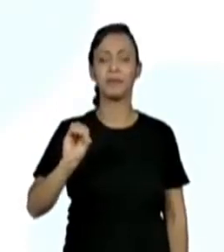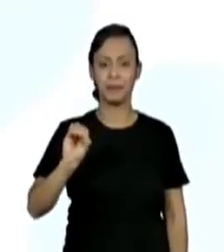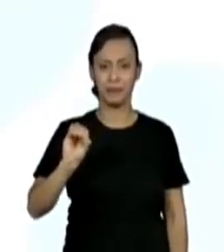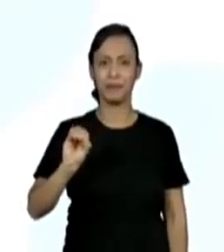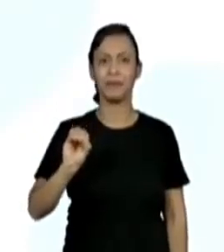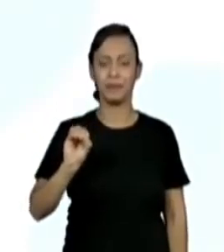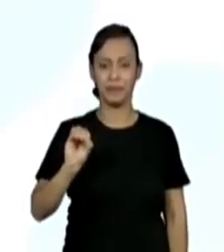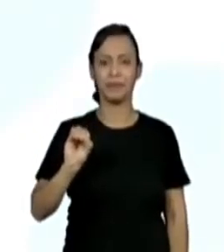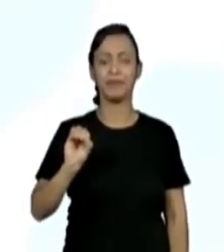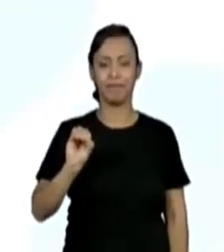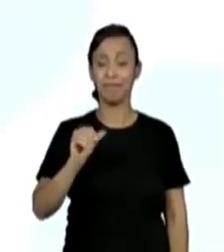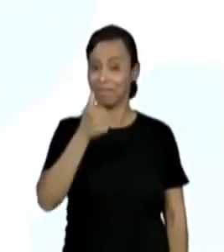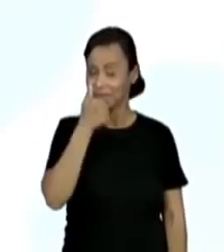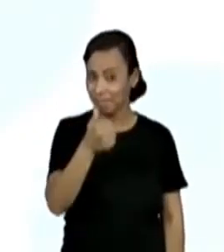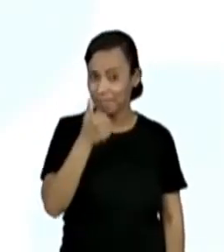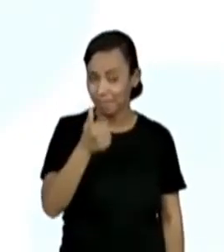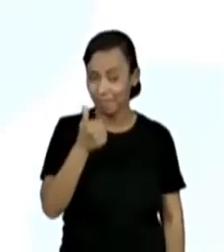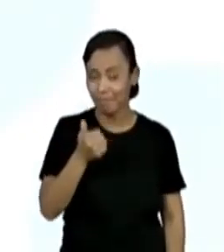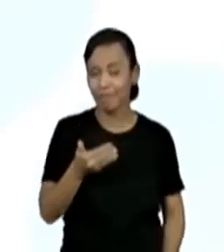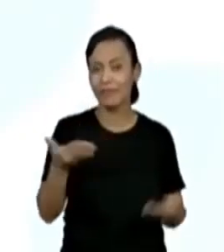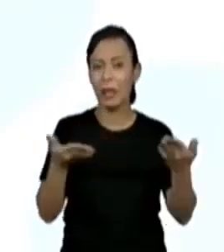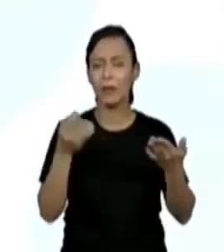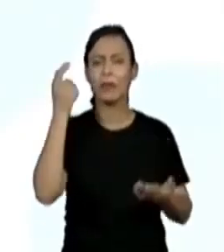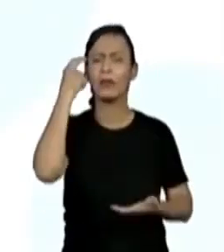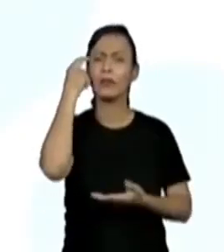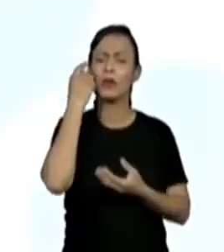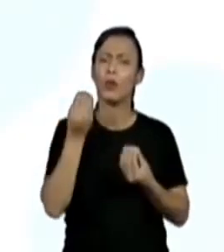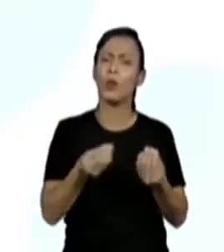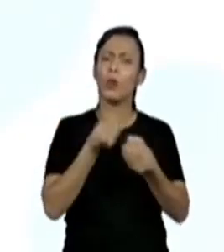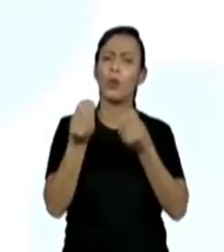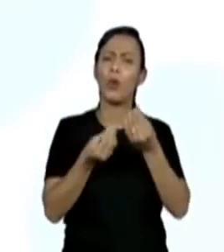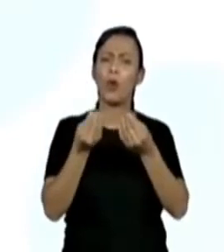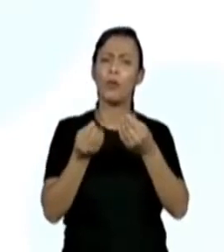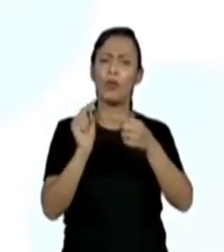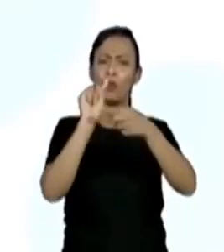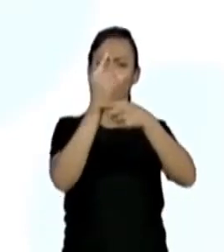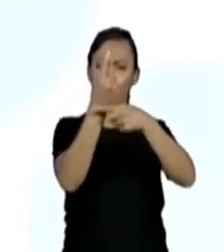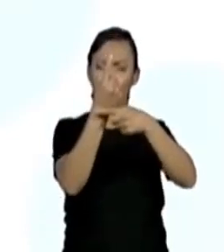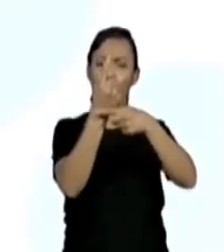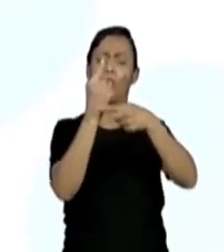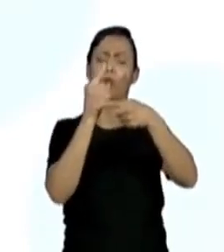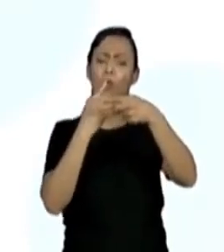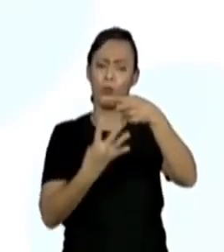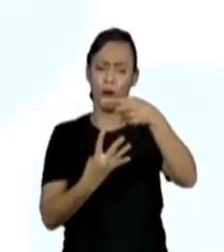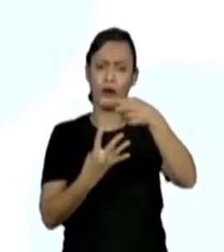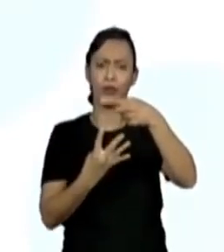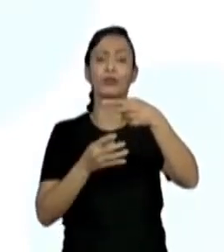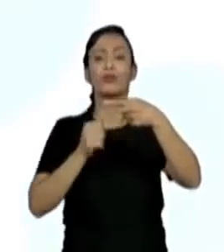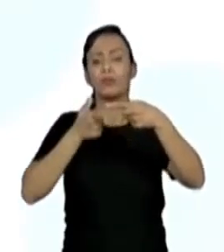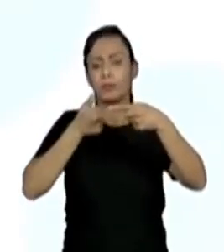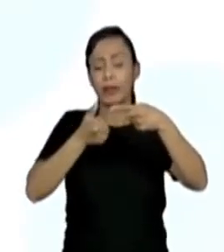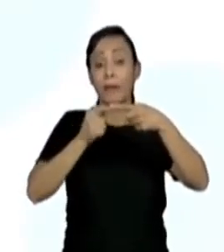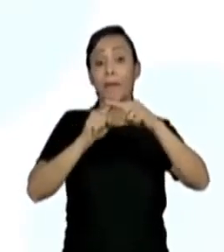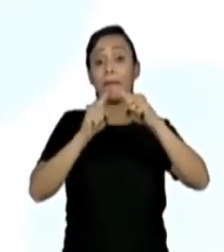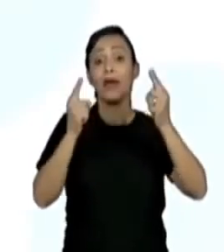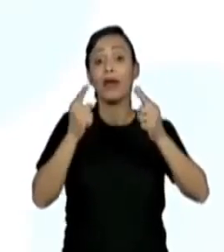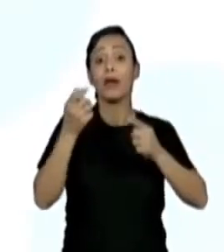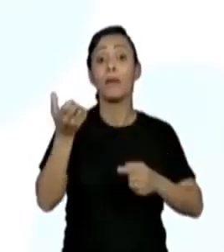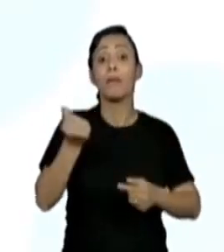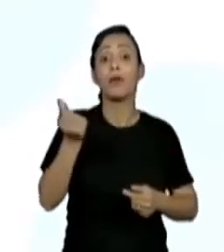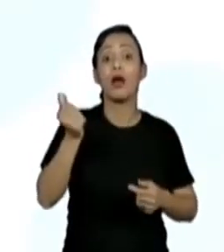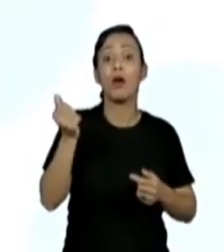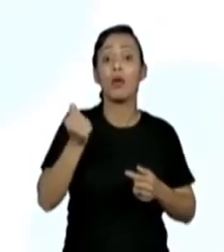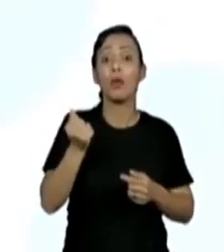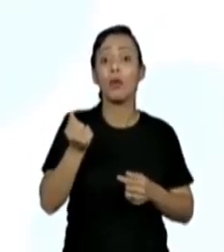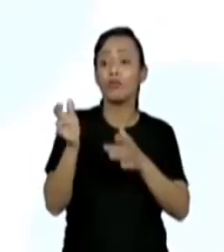1/4 e agora eu vou pensar gente na fração da parte não pintada observe a parte que